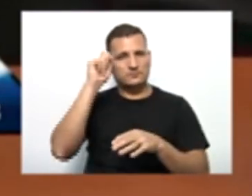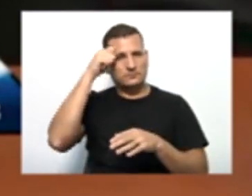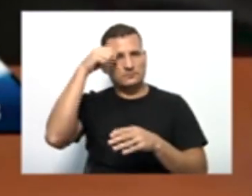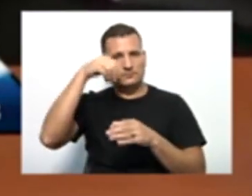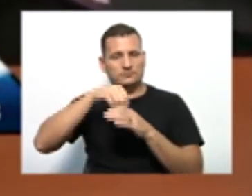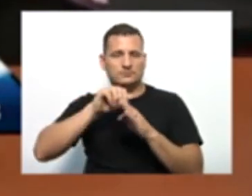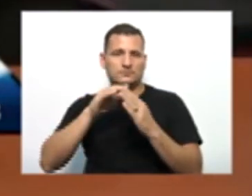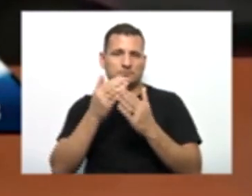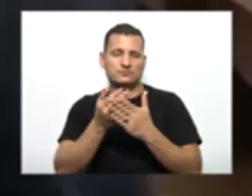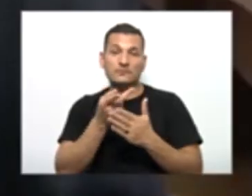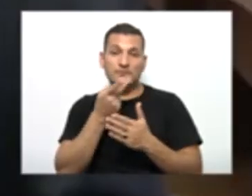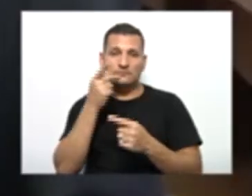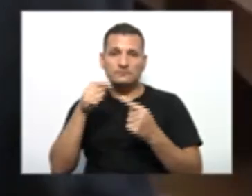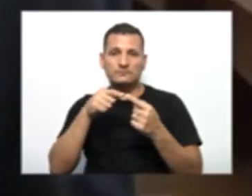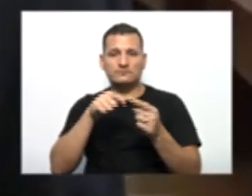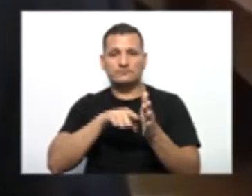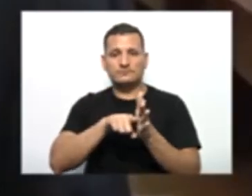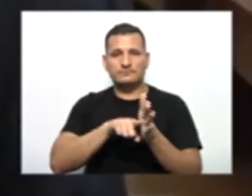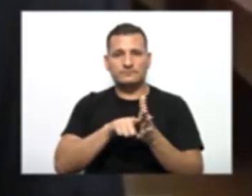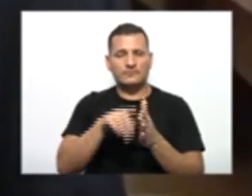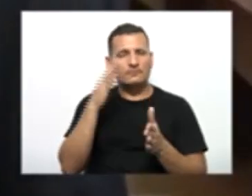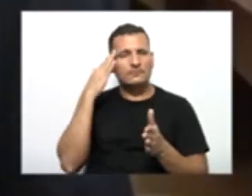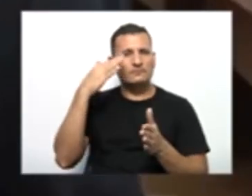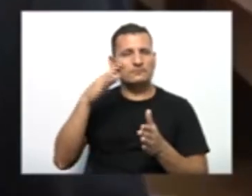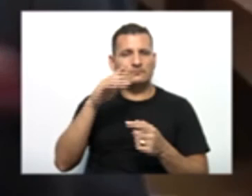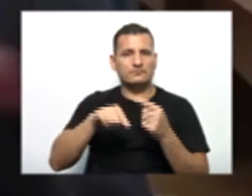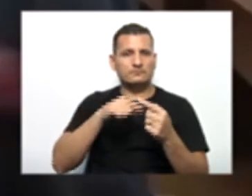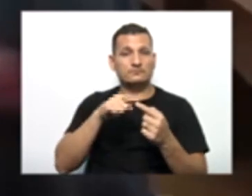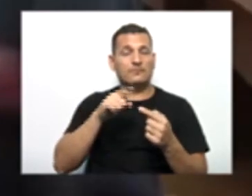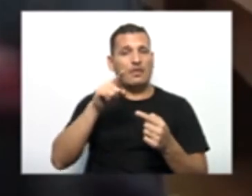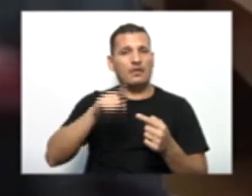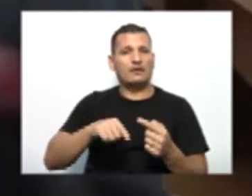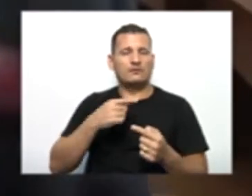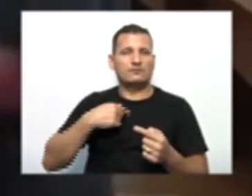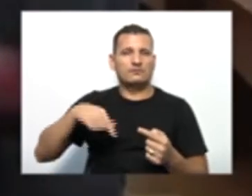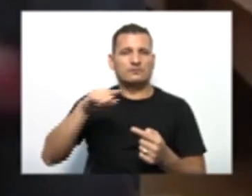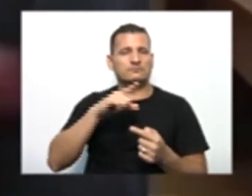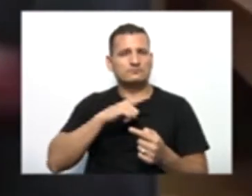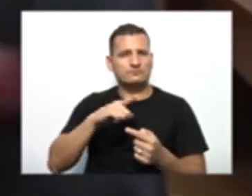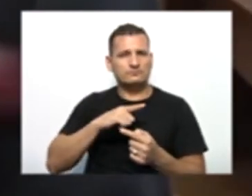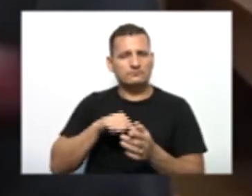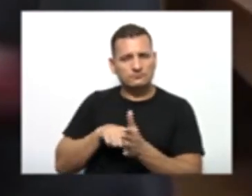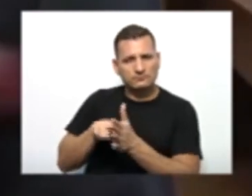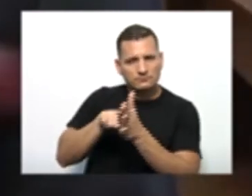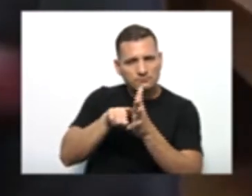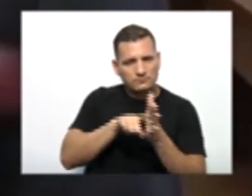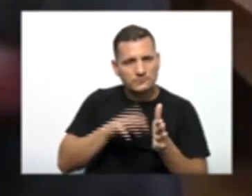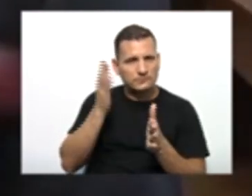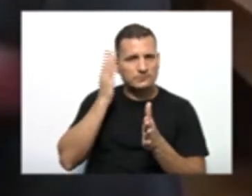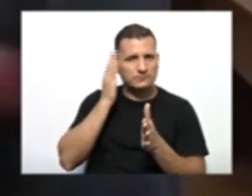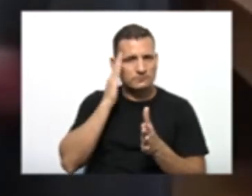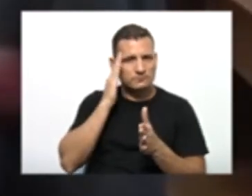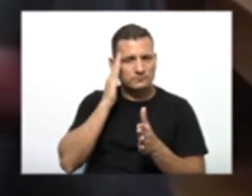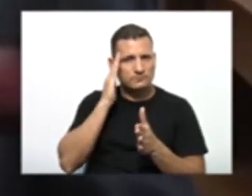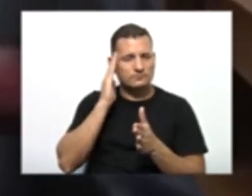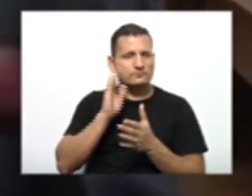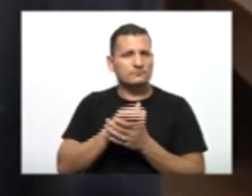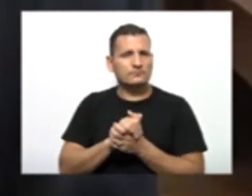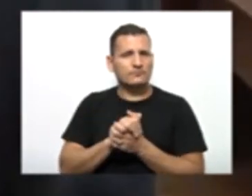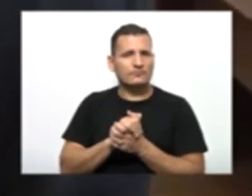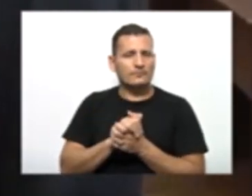a Lei 10.639, essa lei, ela objetiva a inclusão no currículo oficial da rede de ensino